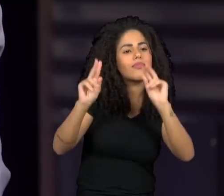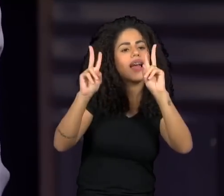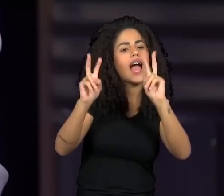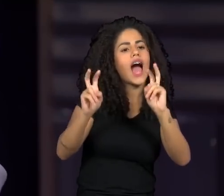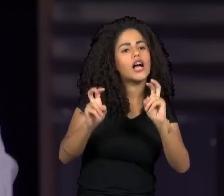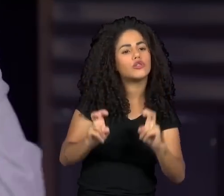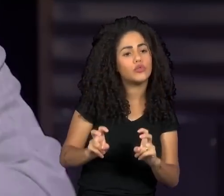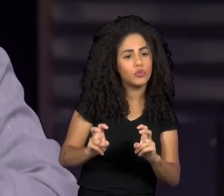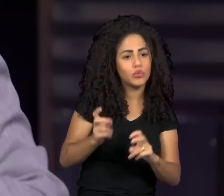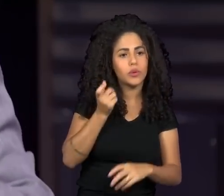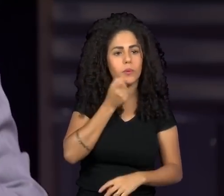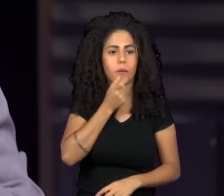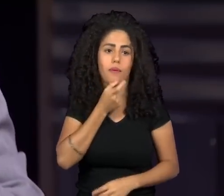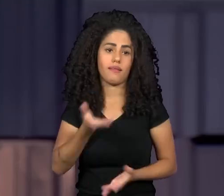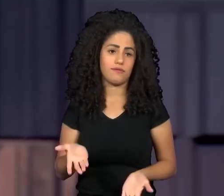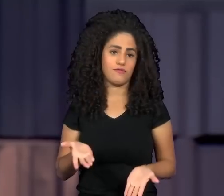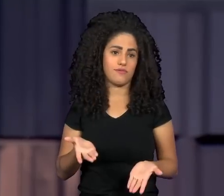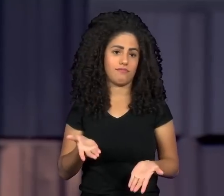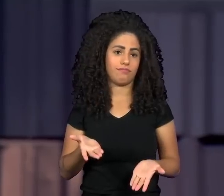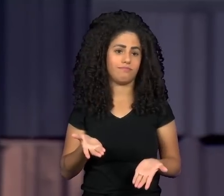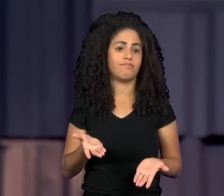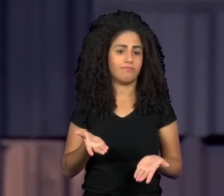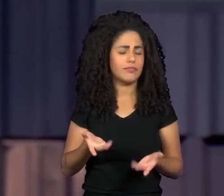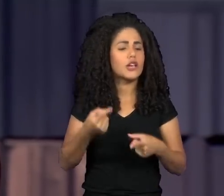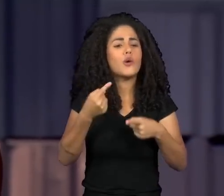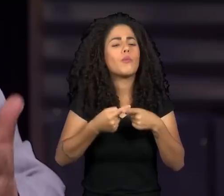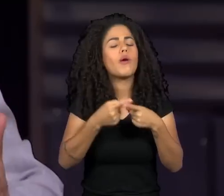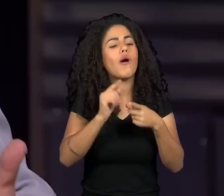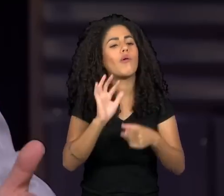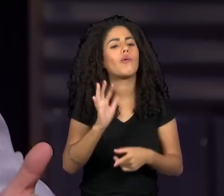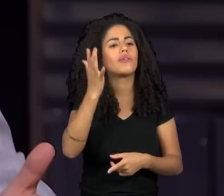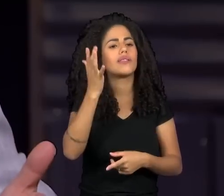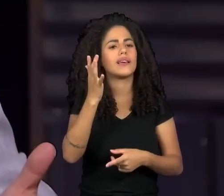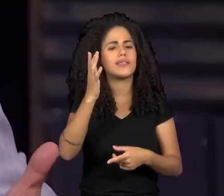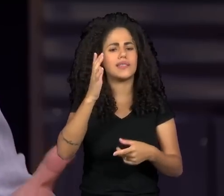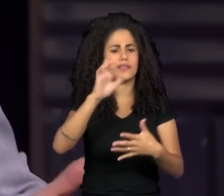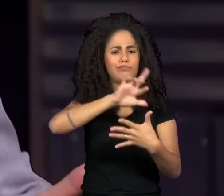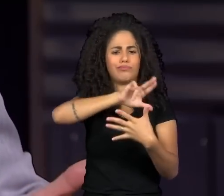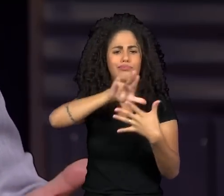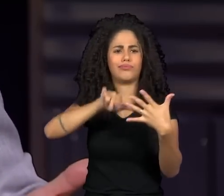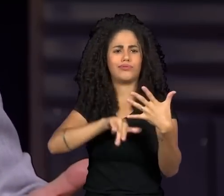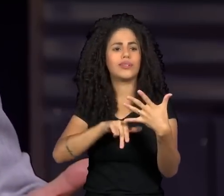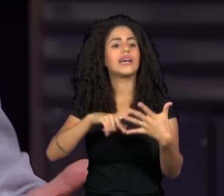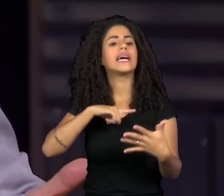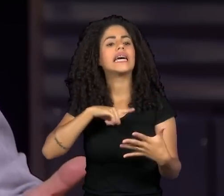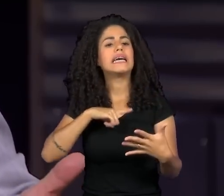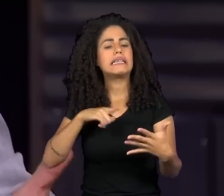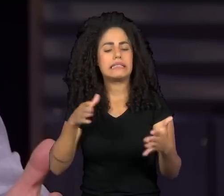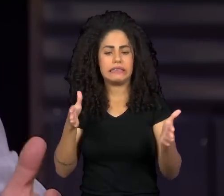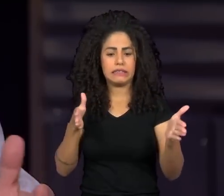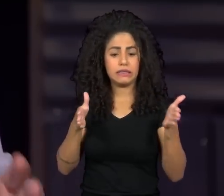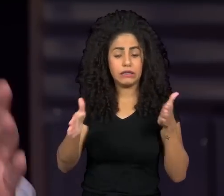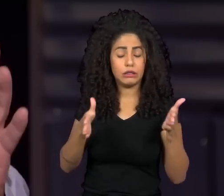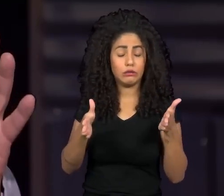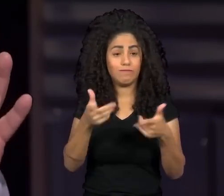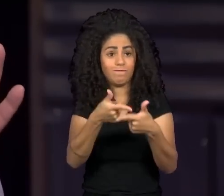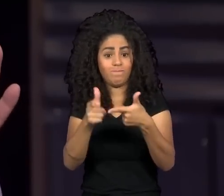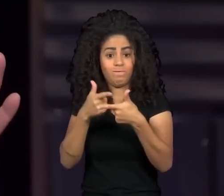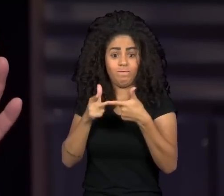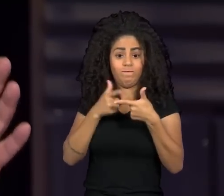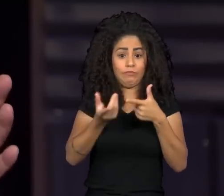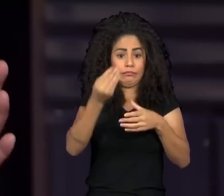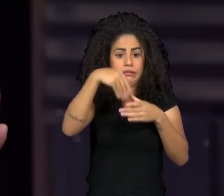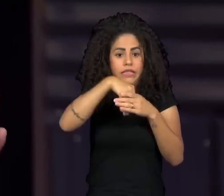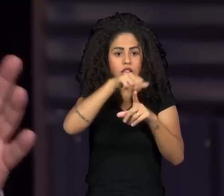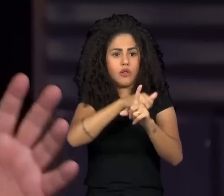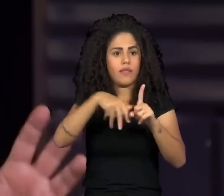processar na comédia. Exatamente. Né? Porque, aliás, tem tanta brabeira despencando na nossa cara que a